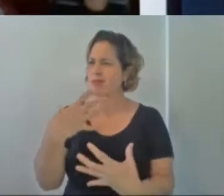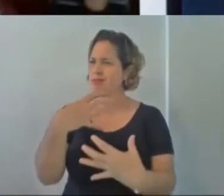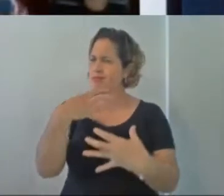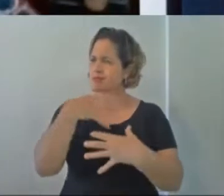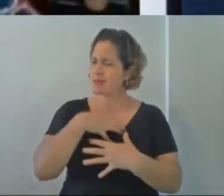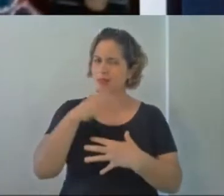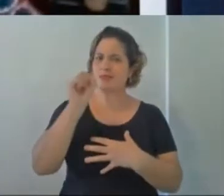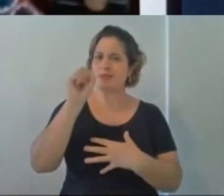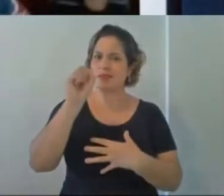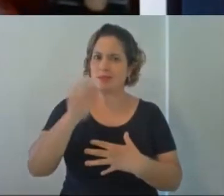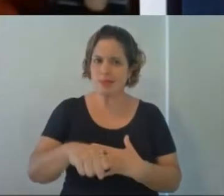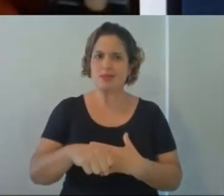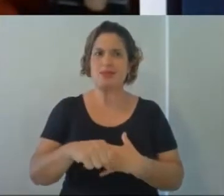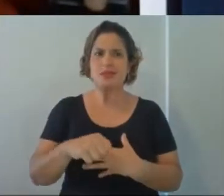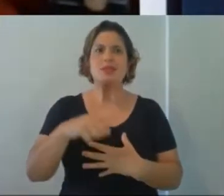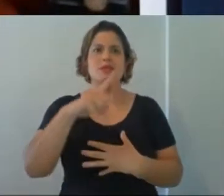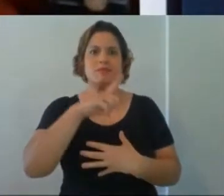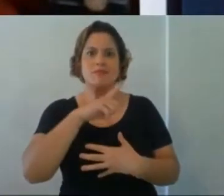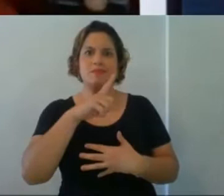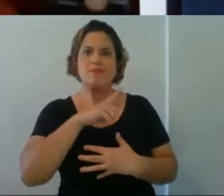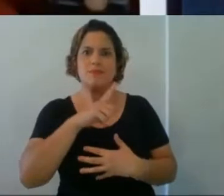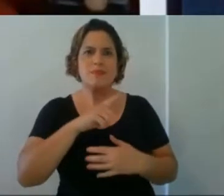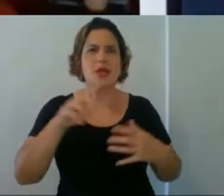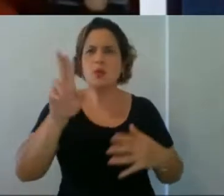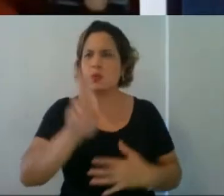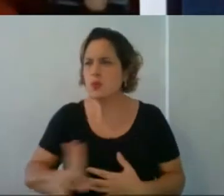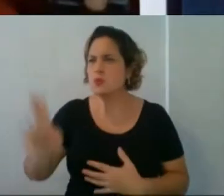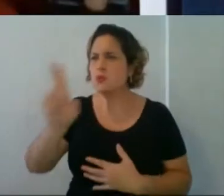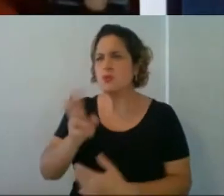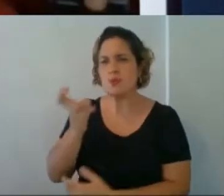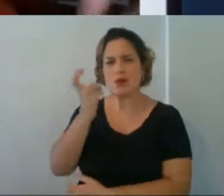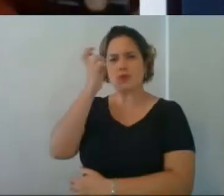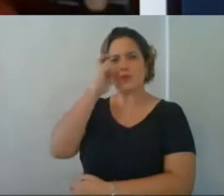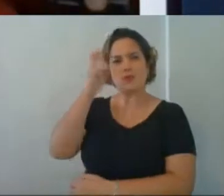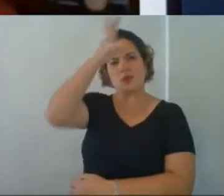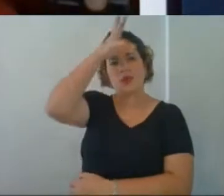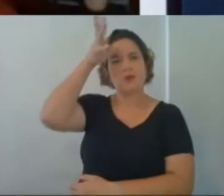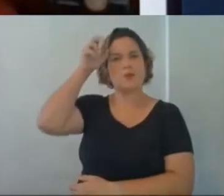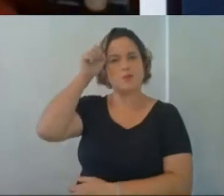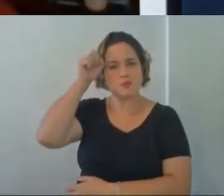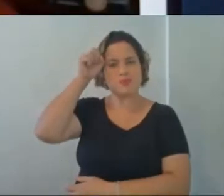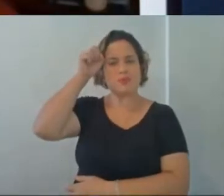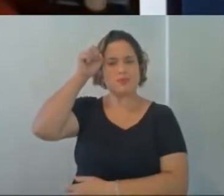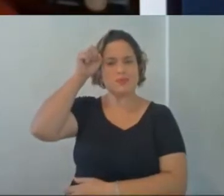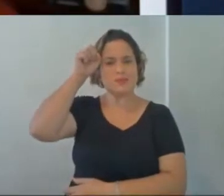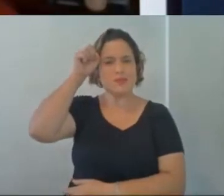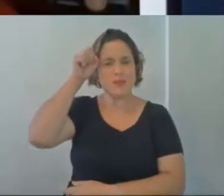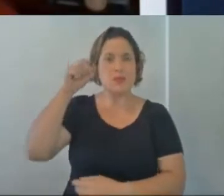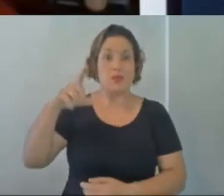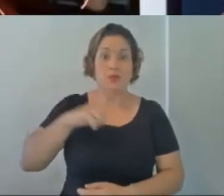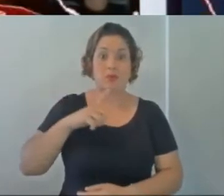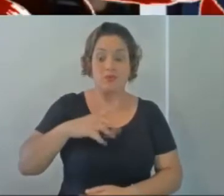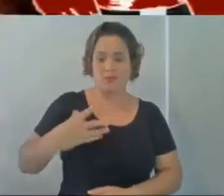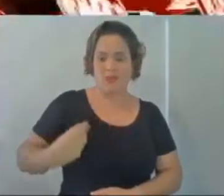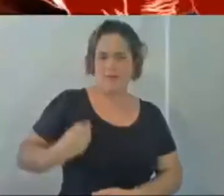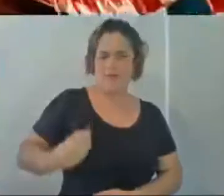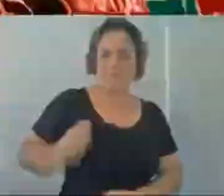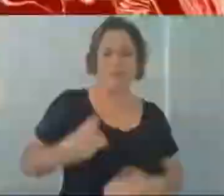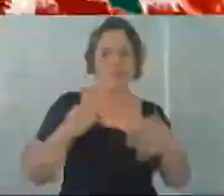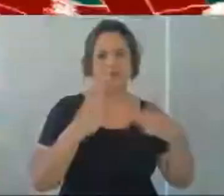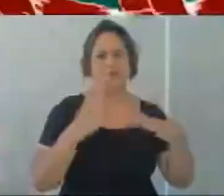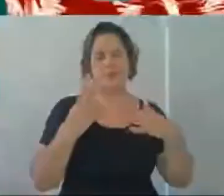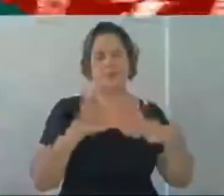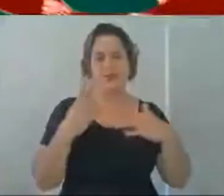como parte desse grande universo cultural amazônico, pan-amazônico, em que Macunaíma